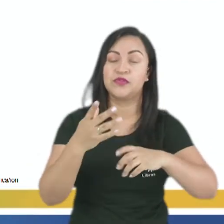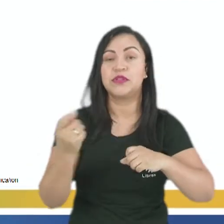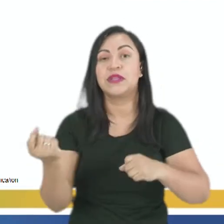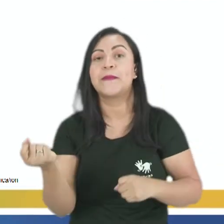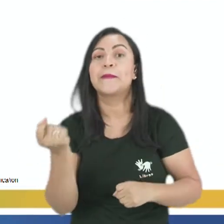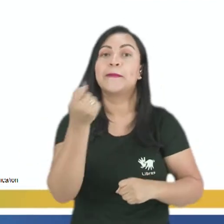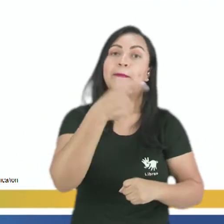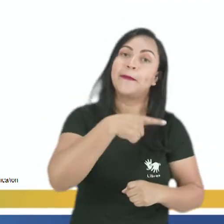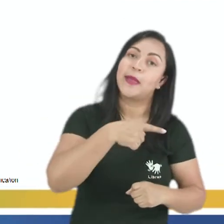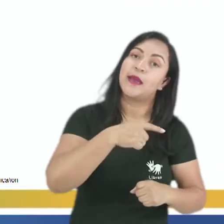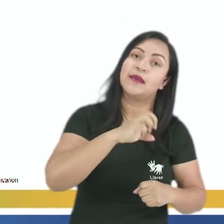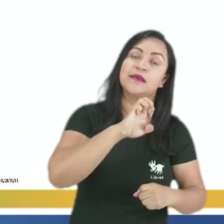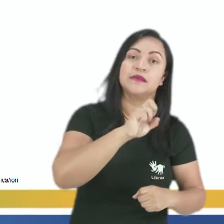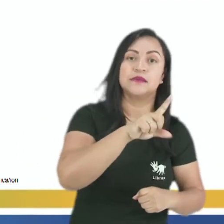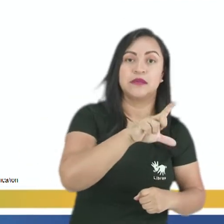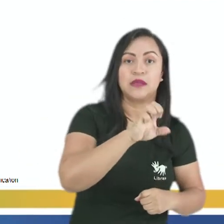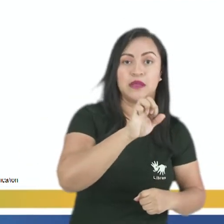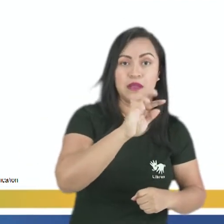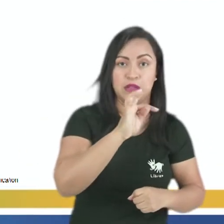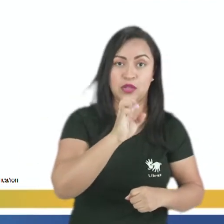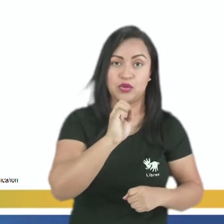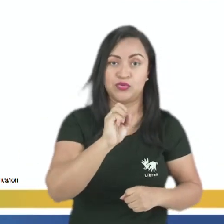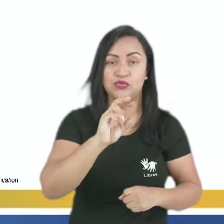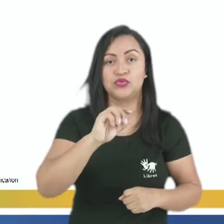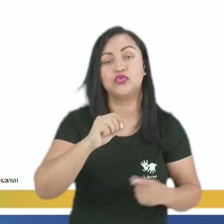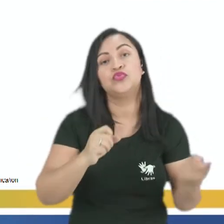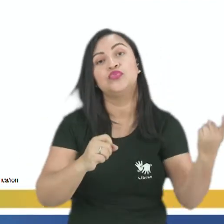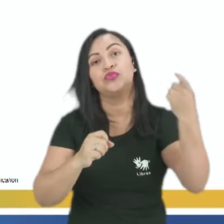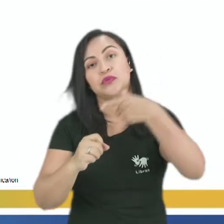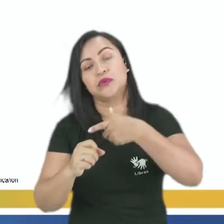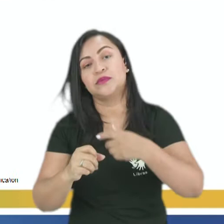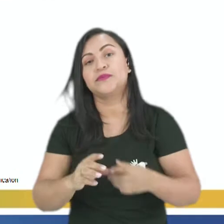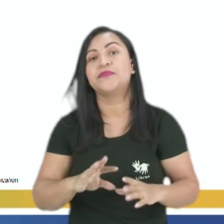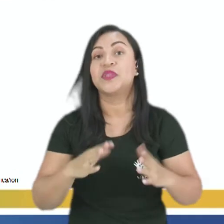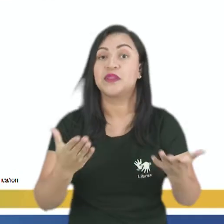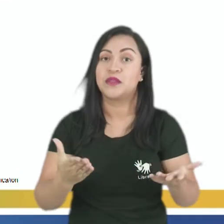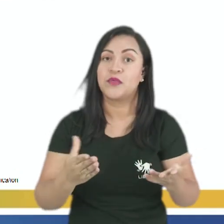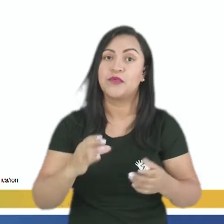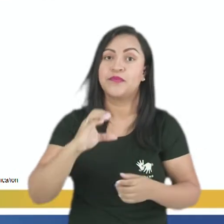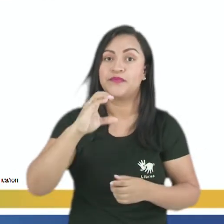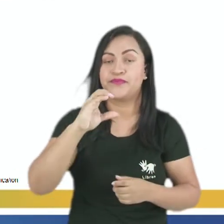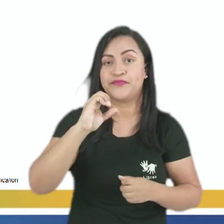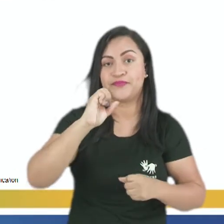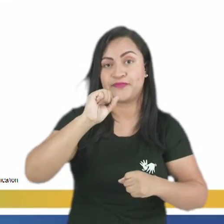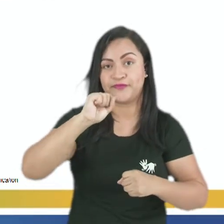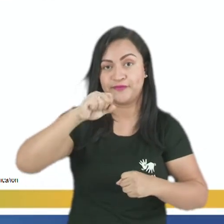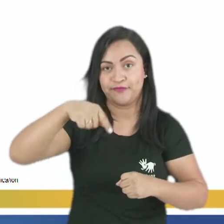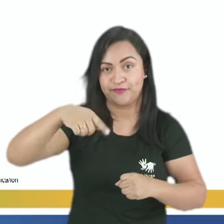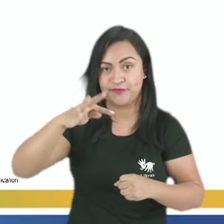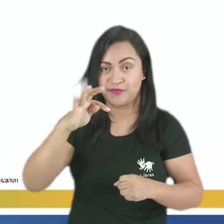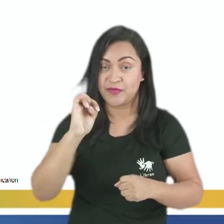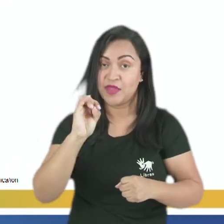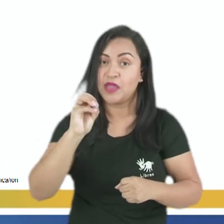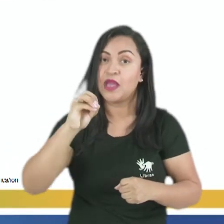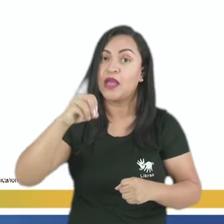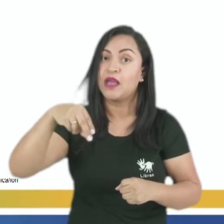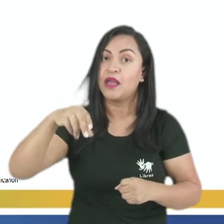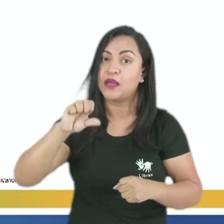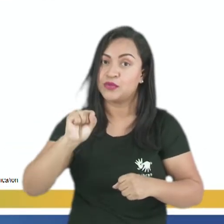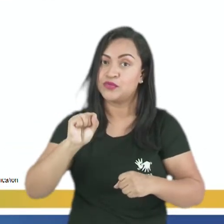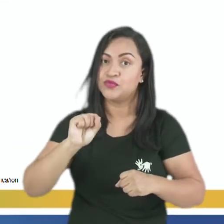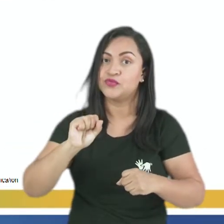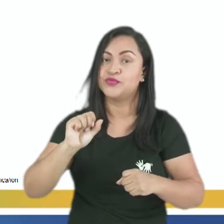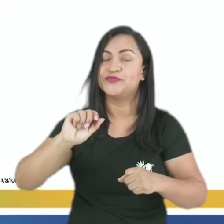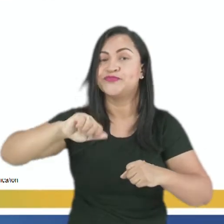e nós chamamos esses íons de ânions. Então, cátions vão ser íons com carga elétrica positiva, porque vão